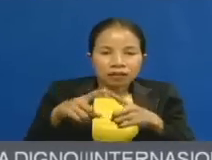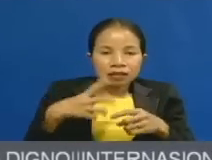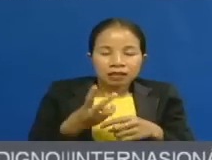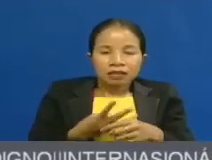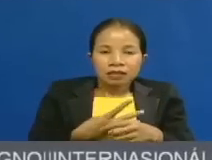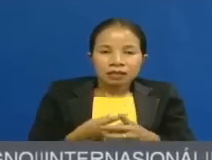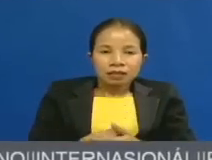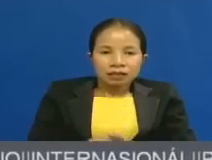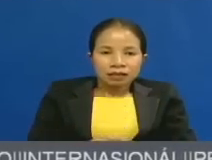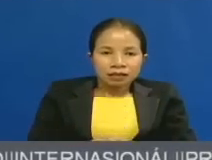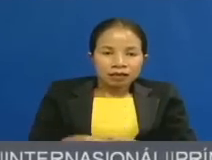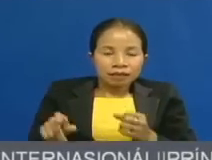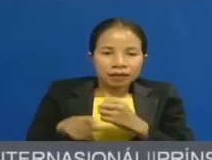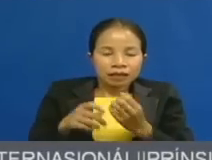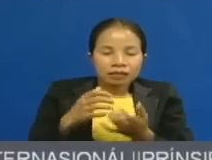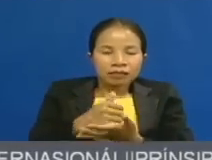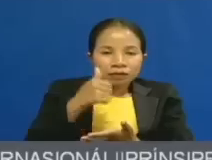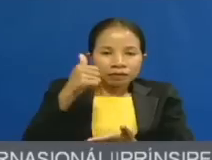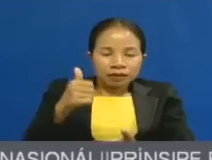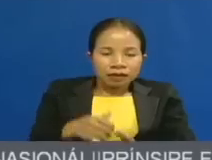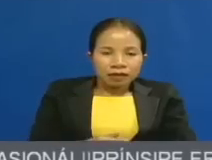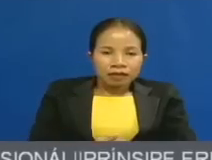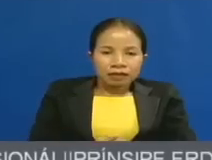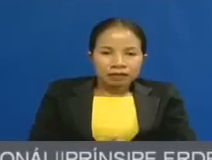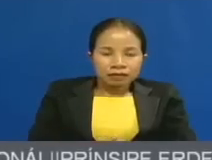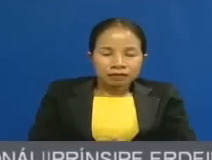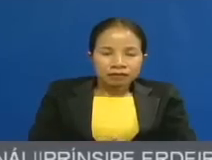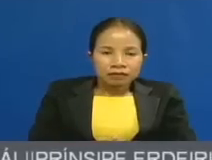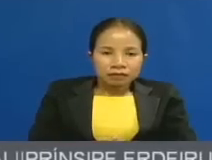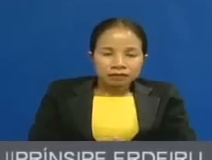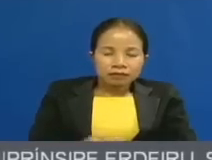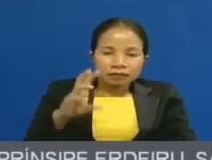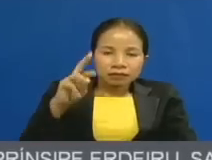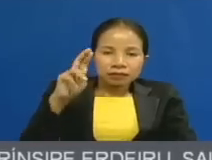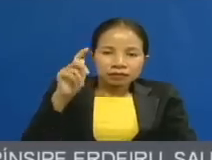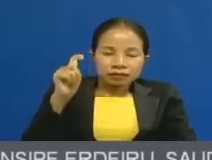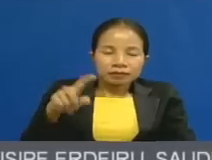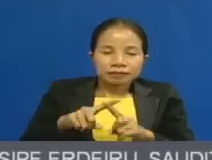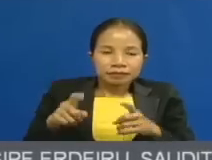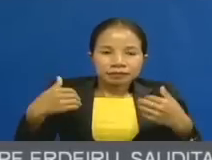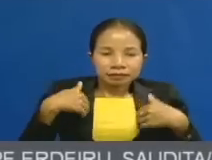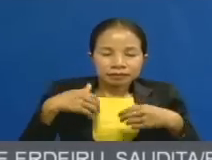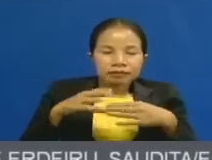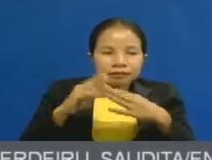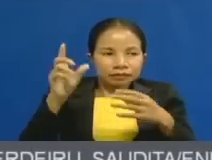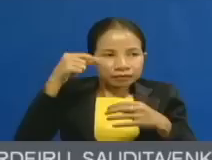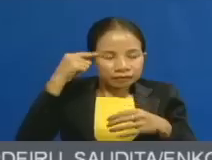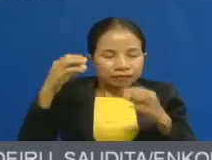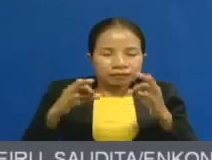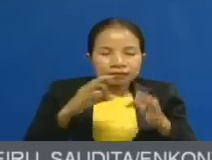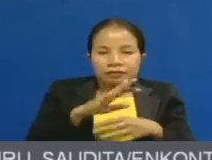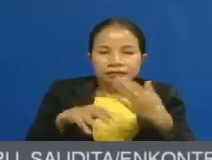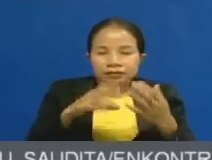linha partido mais votado, né? Partido mais votado, NRT, mas bem, quando a formação do governo depende